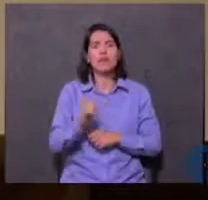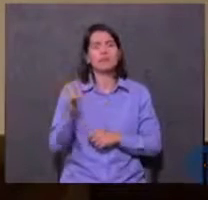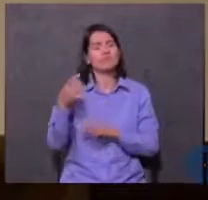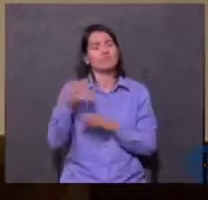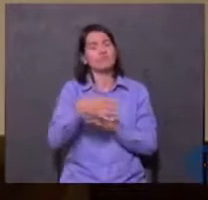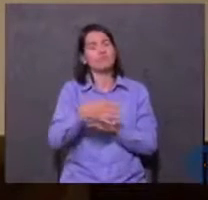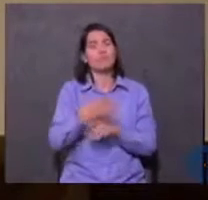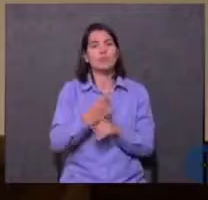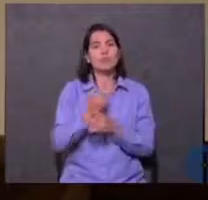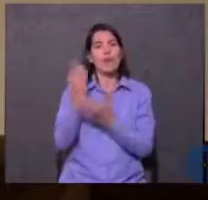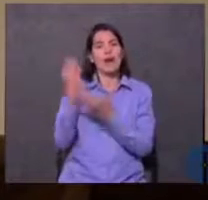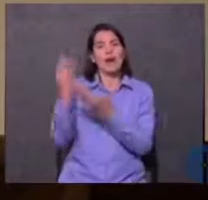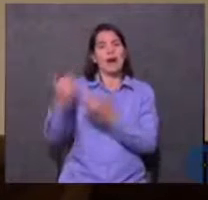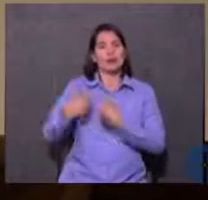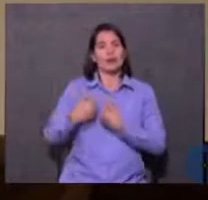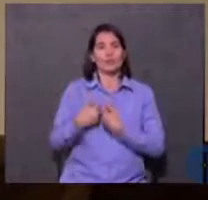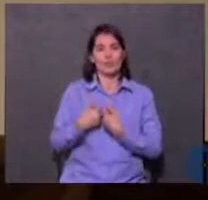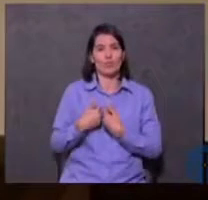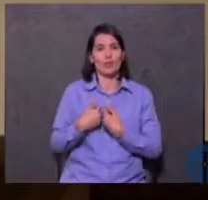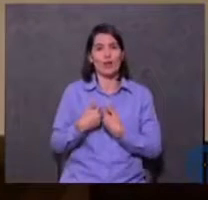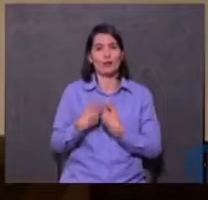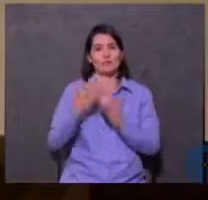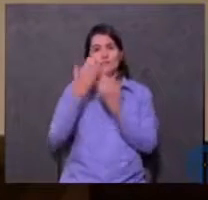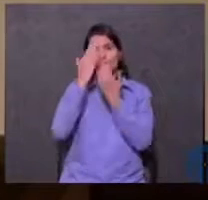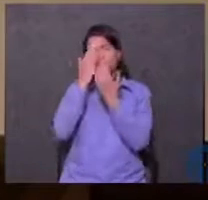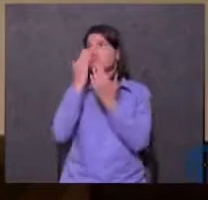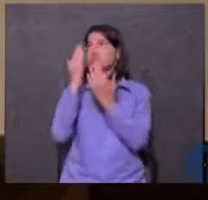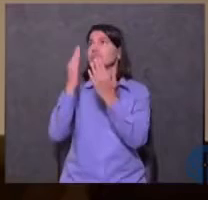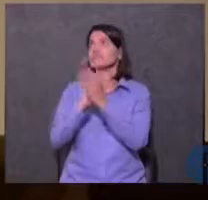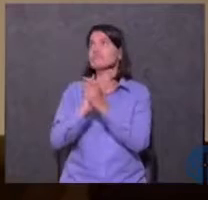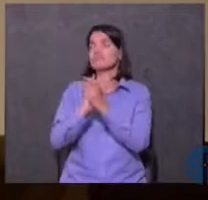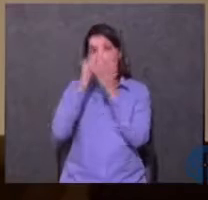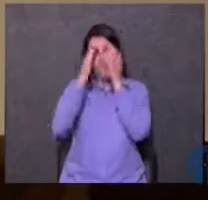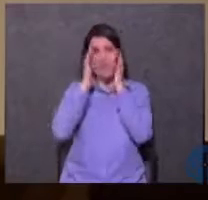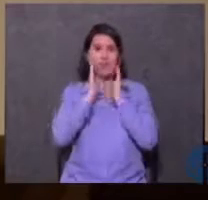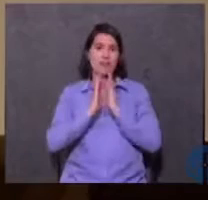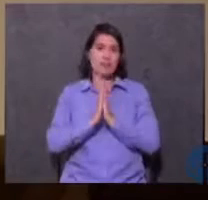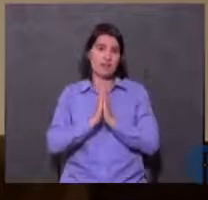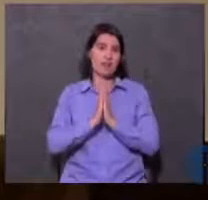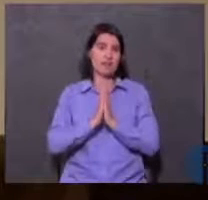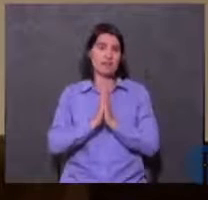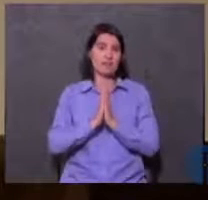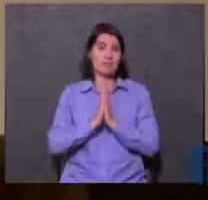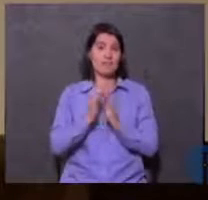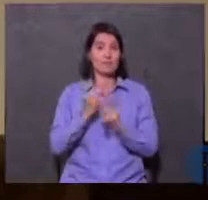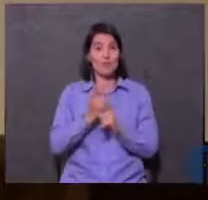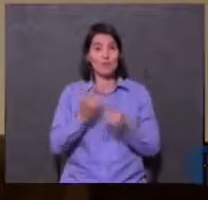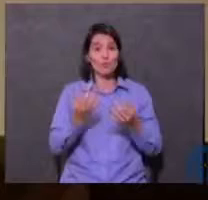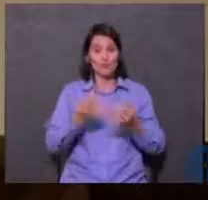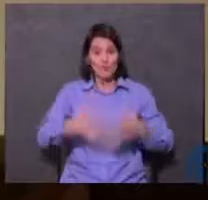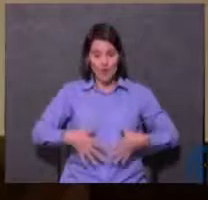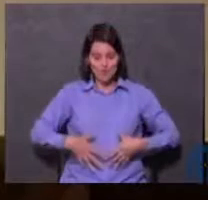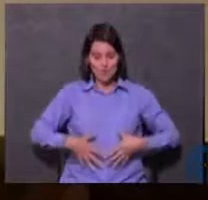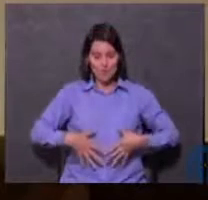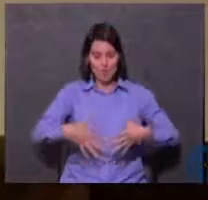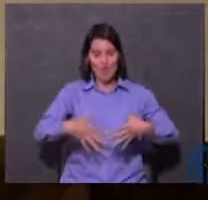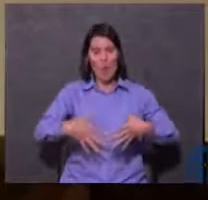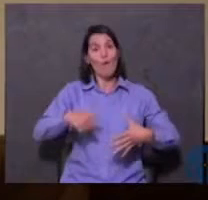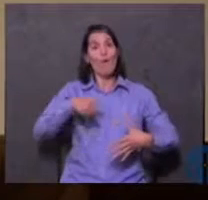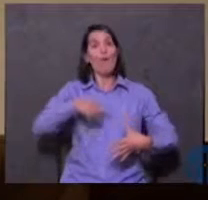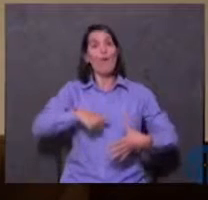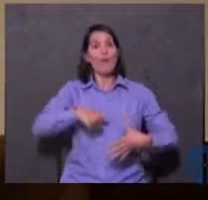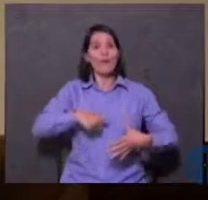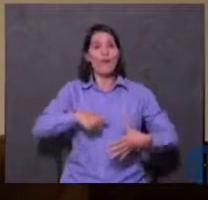auxilio. Bendita és tú, María, porque levaste no ventre a salvação do mundo,